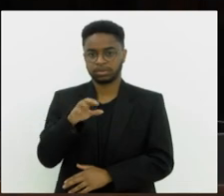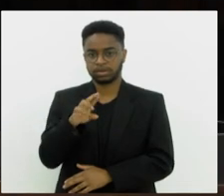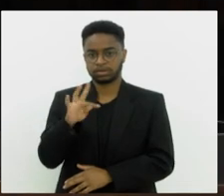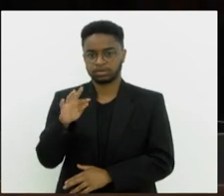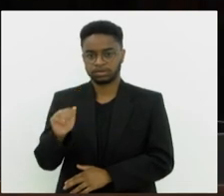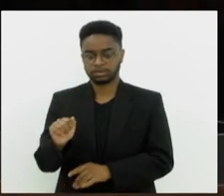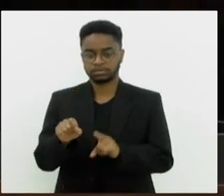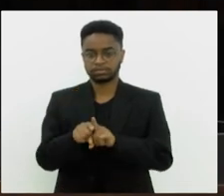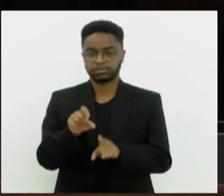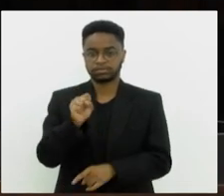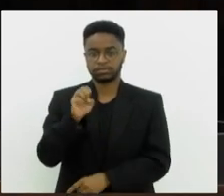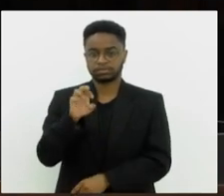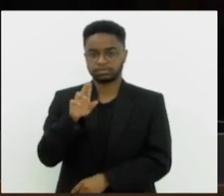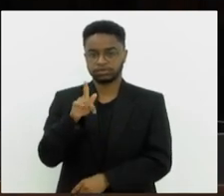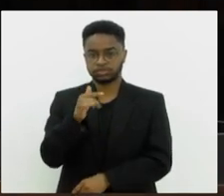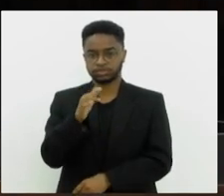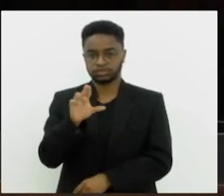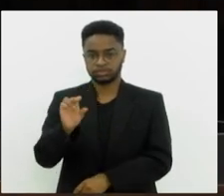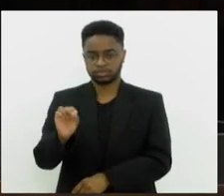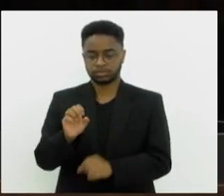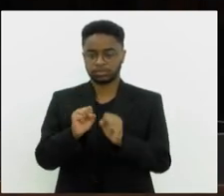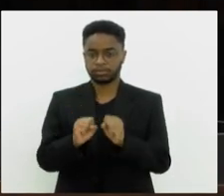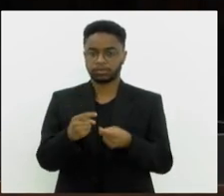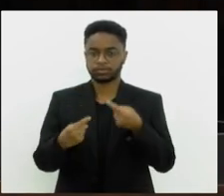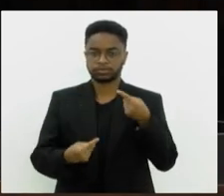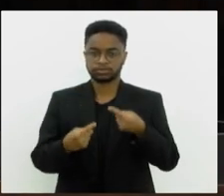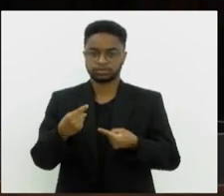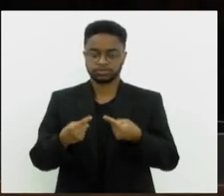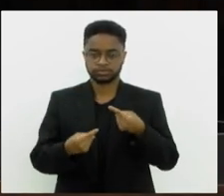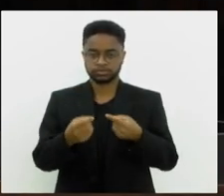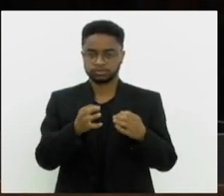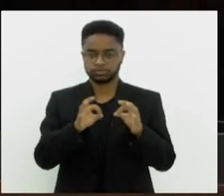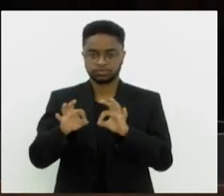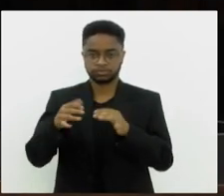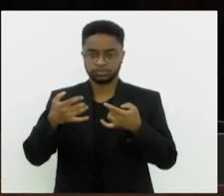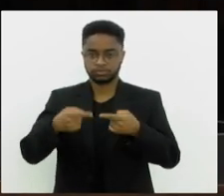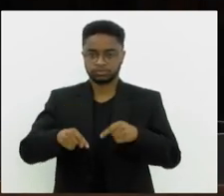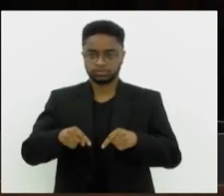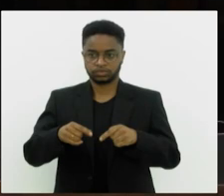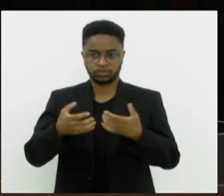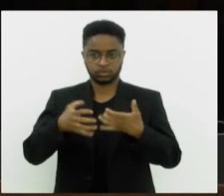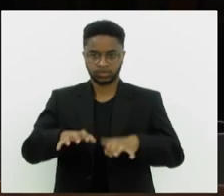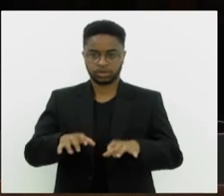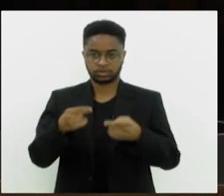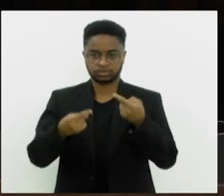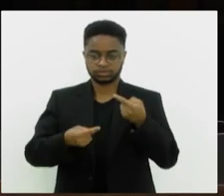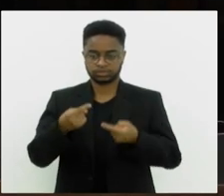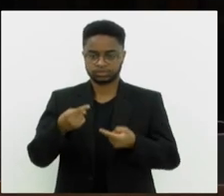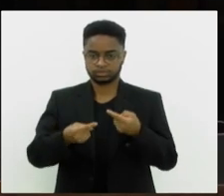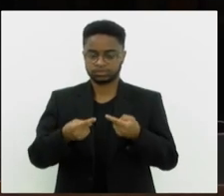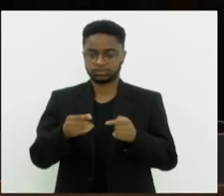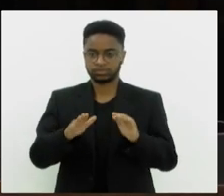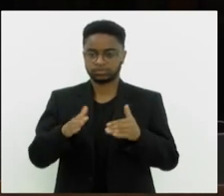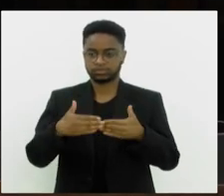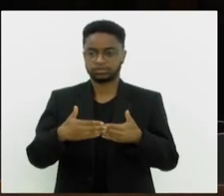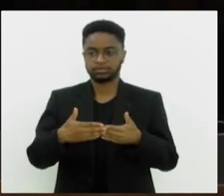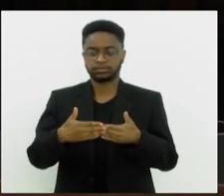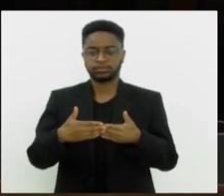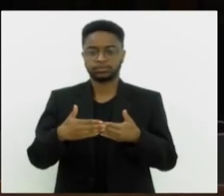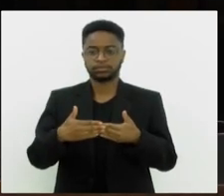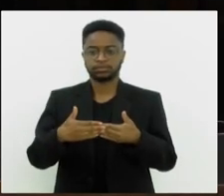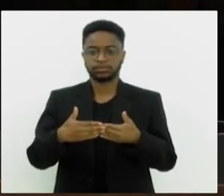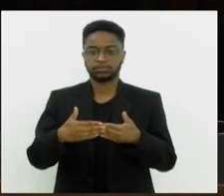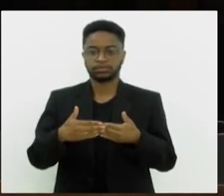e doutor Serginho. Em discussão, não havendo com que querer discutir, encerrada a